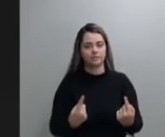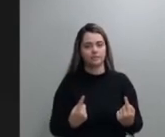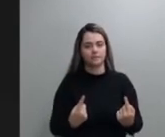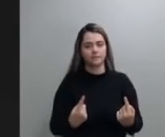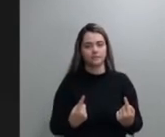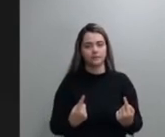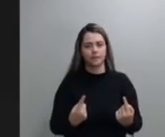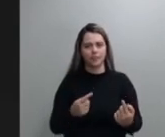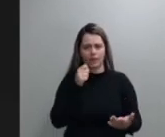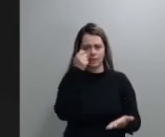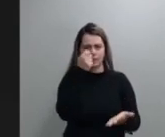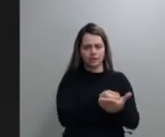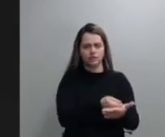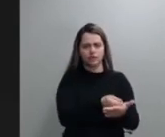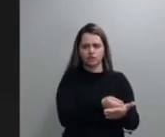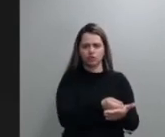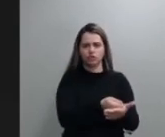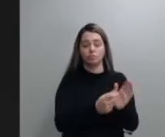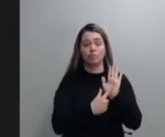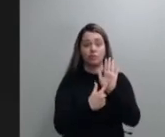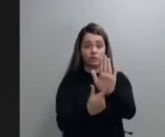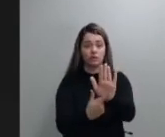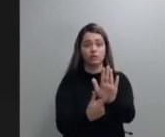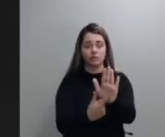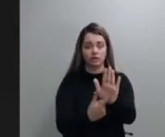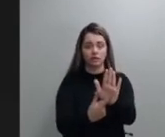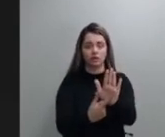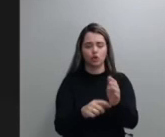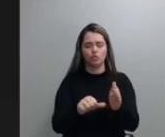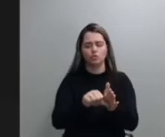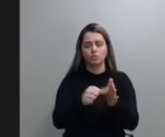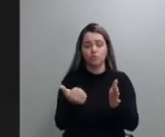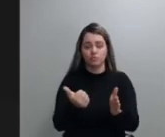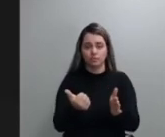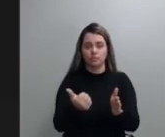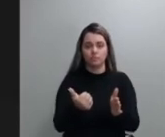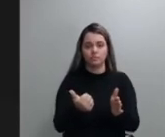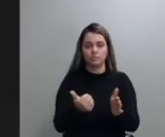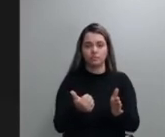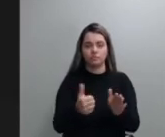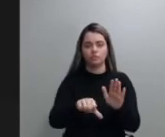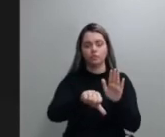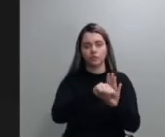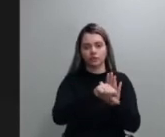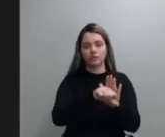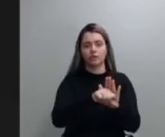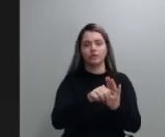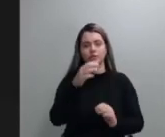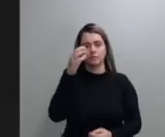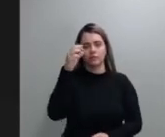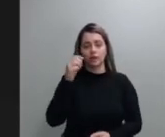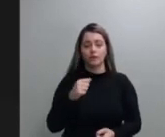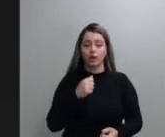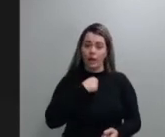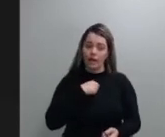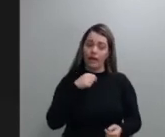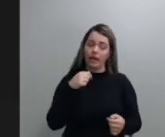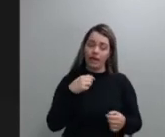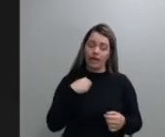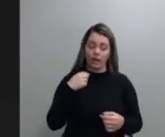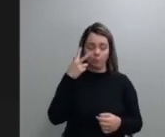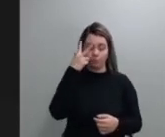quanto exige a apresentação prévia do primeiro ato vinculativo da concentração sob pena de multa então eu estou